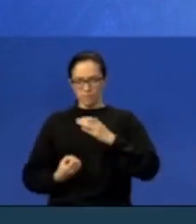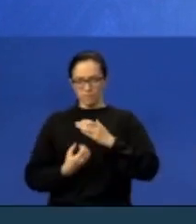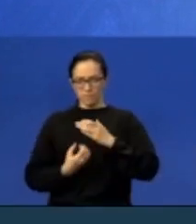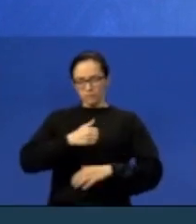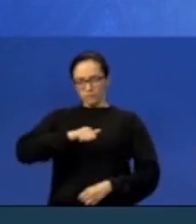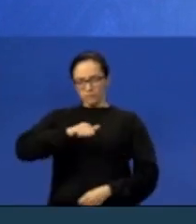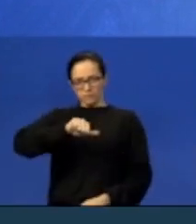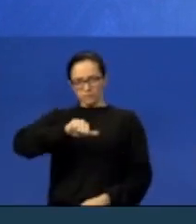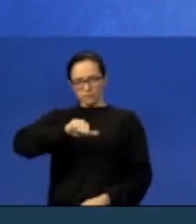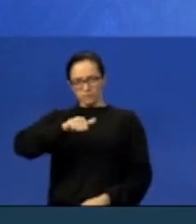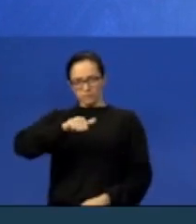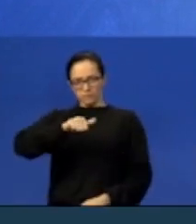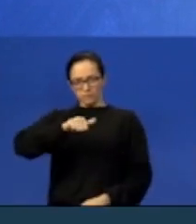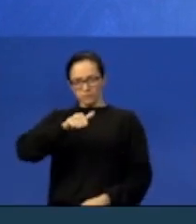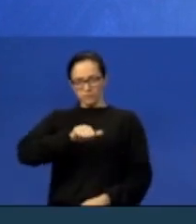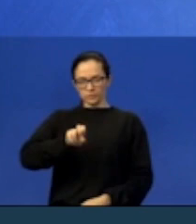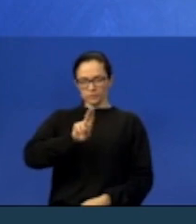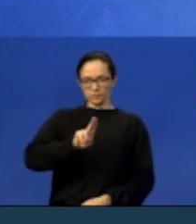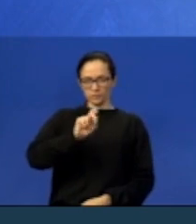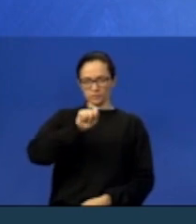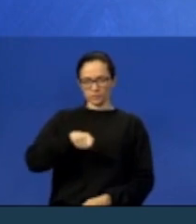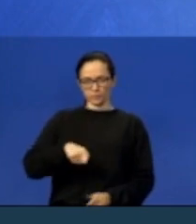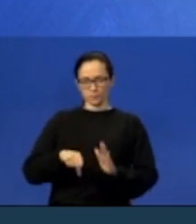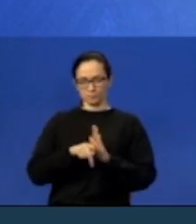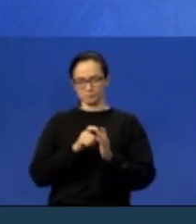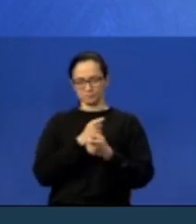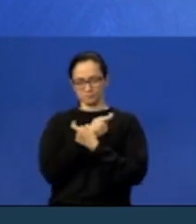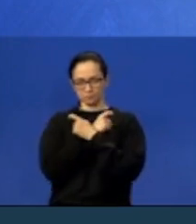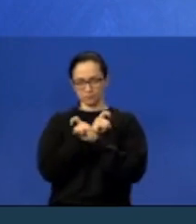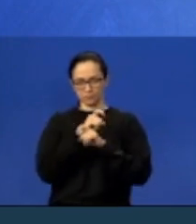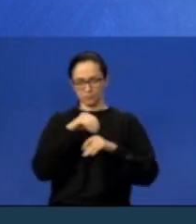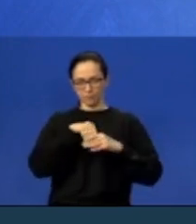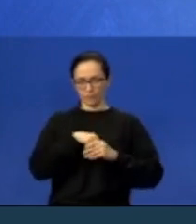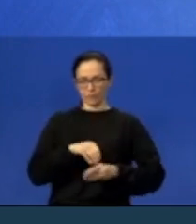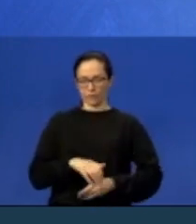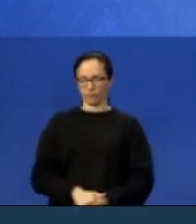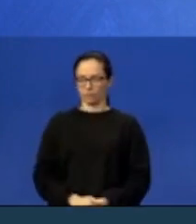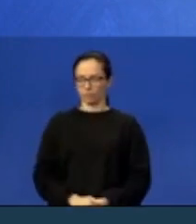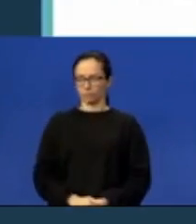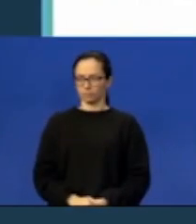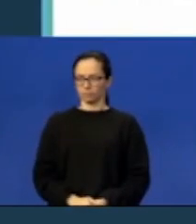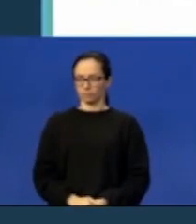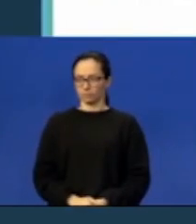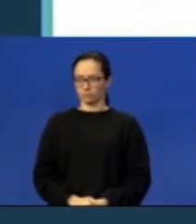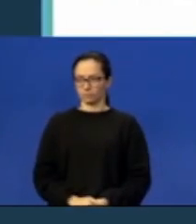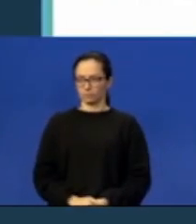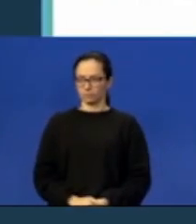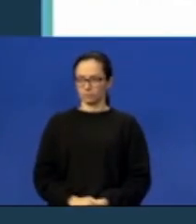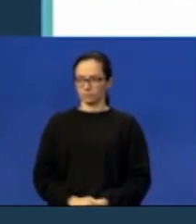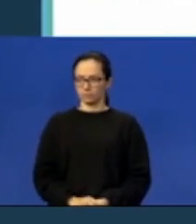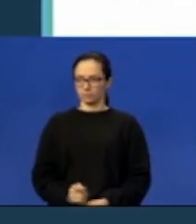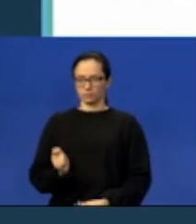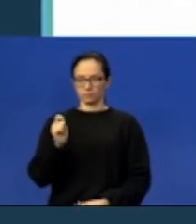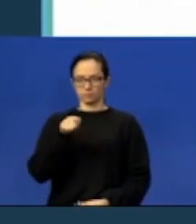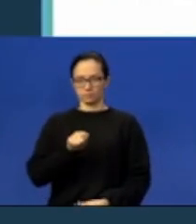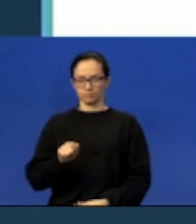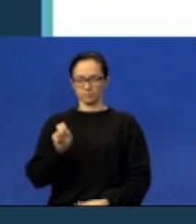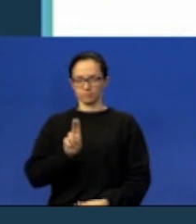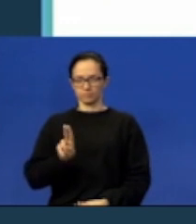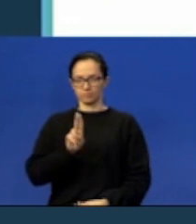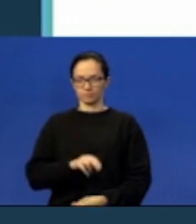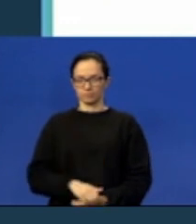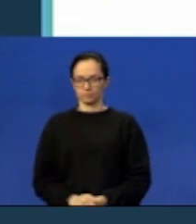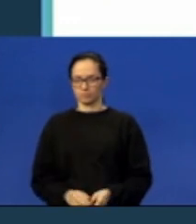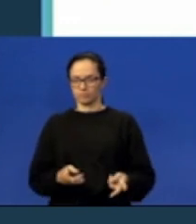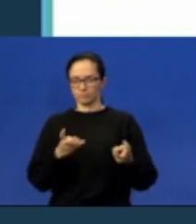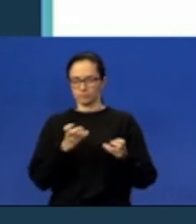por exemplo, das estruturas ósseas. O raio-x ele é utilizado como um exame diagnóstico, tendo